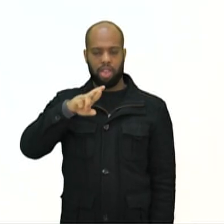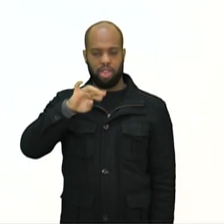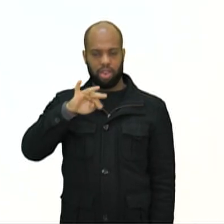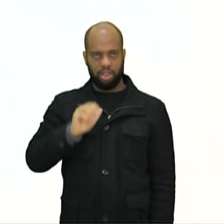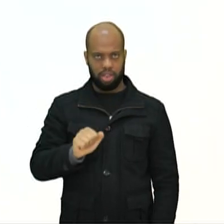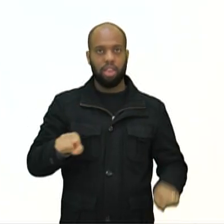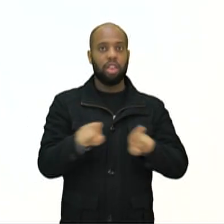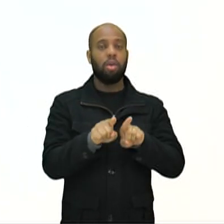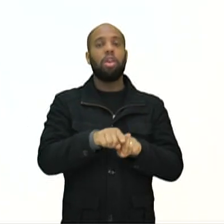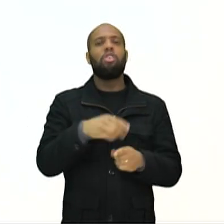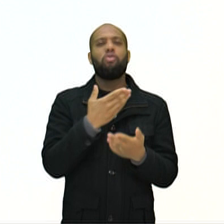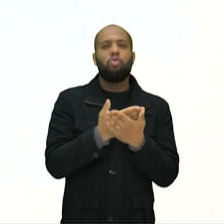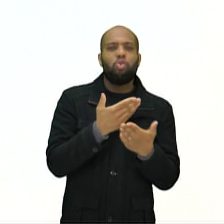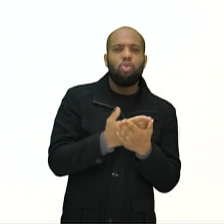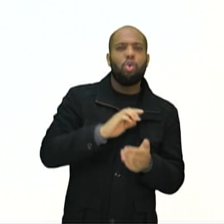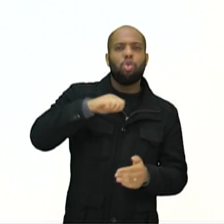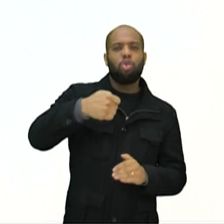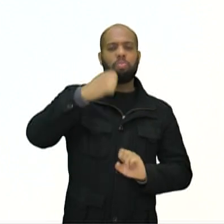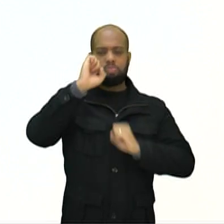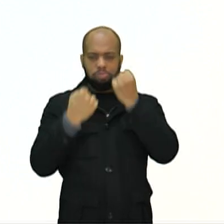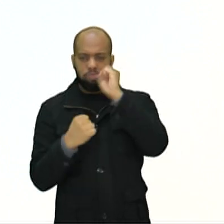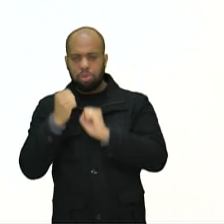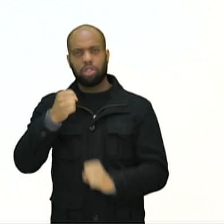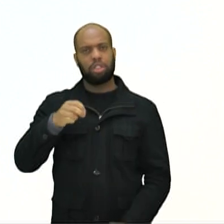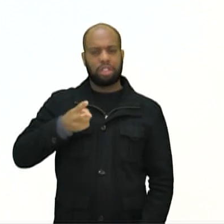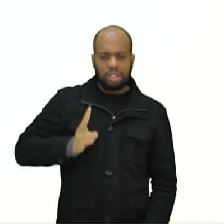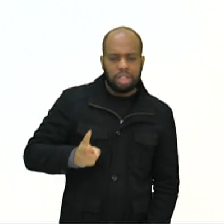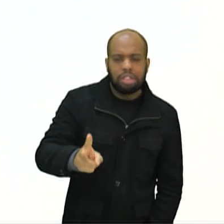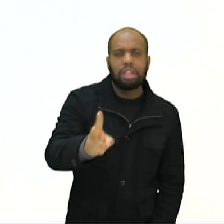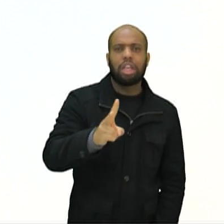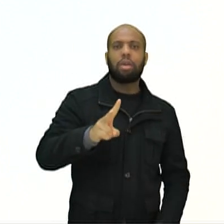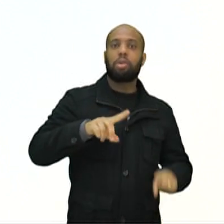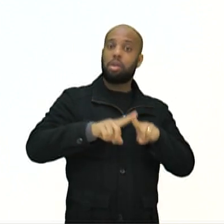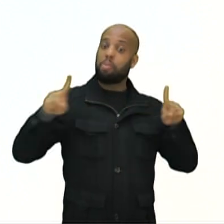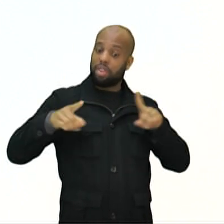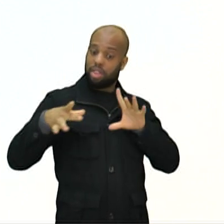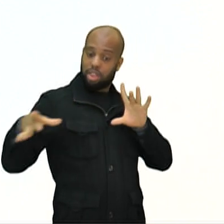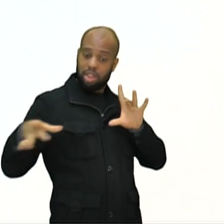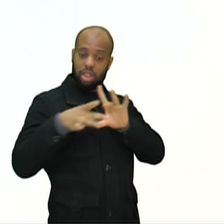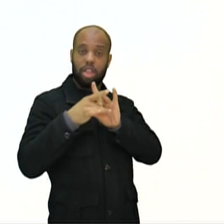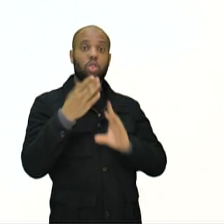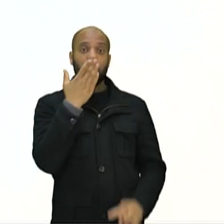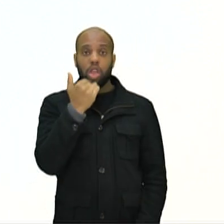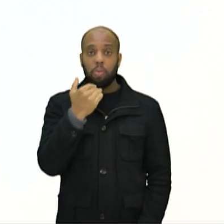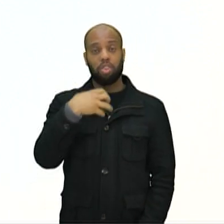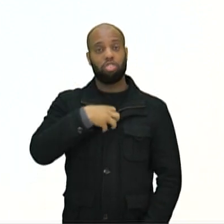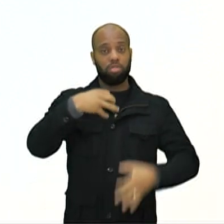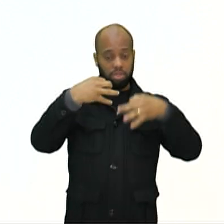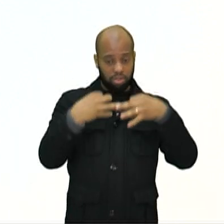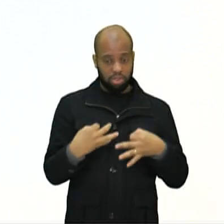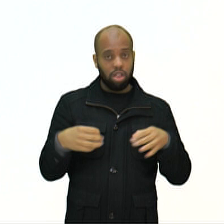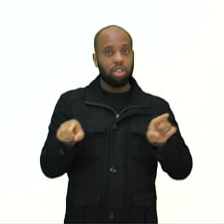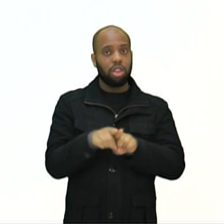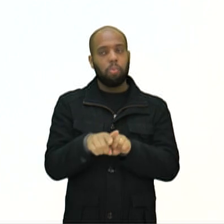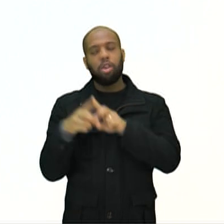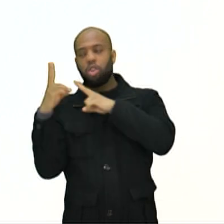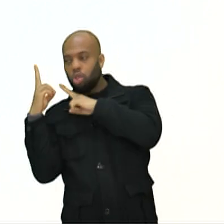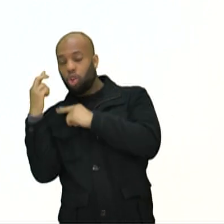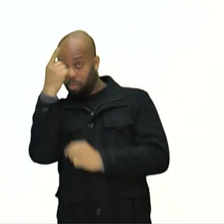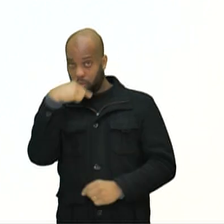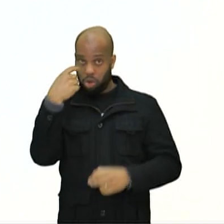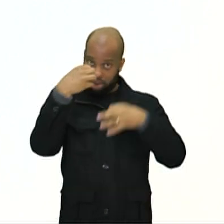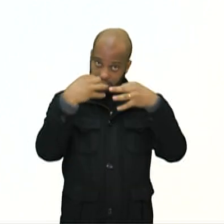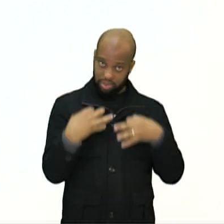de atividade física, somada a uma alimentação balanceada, sono adequado e um